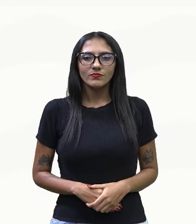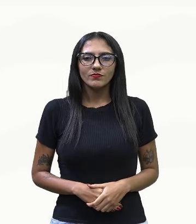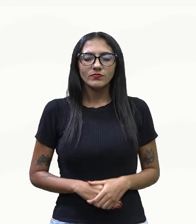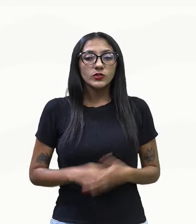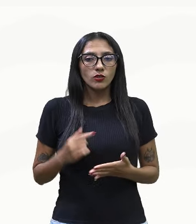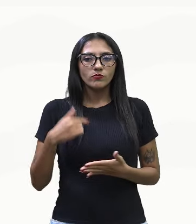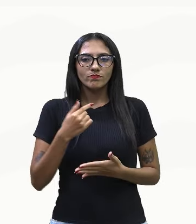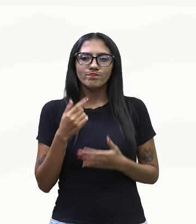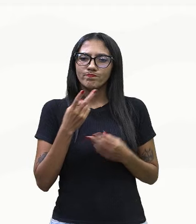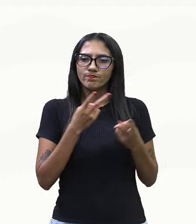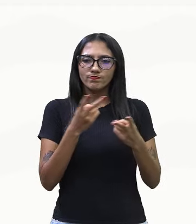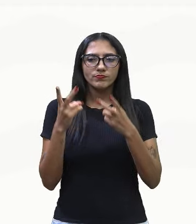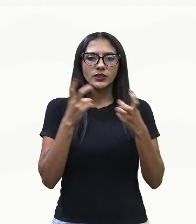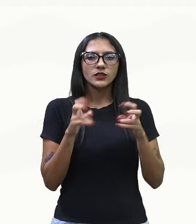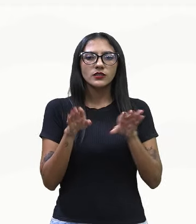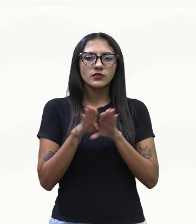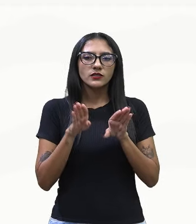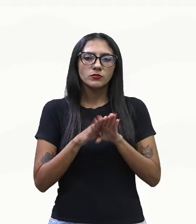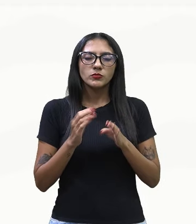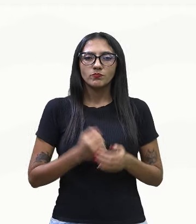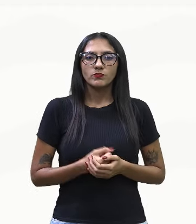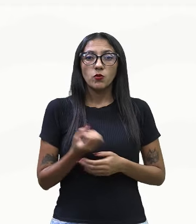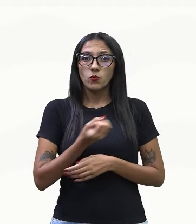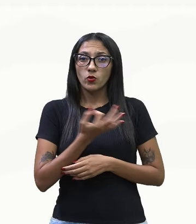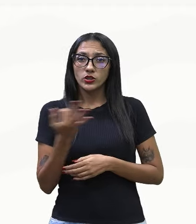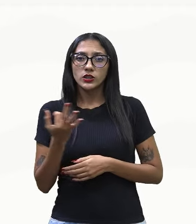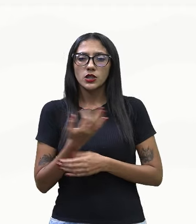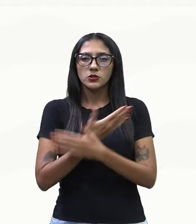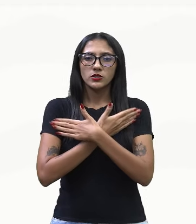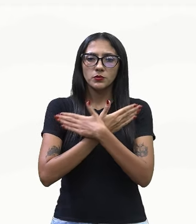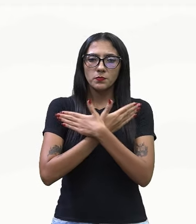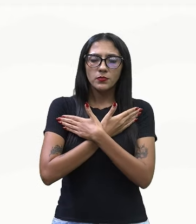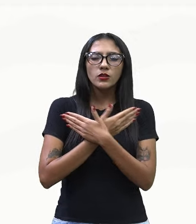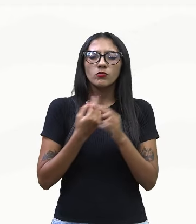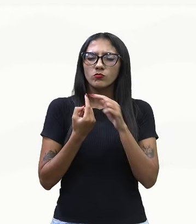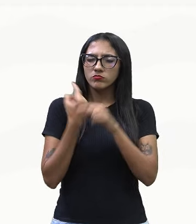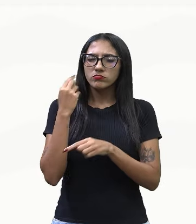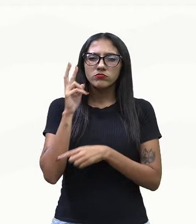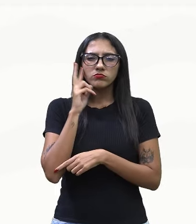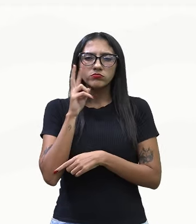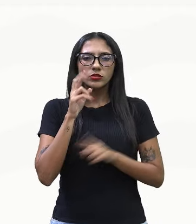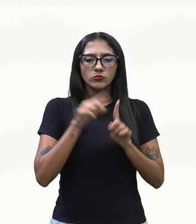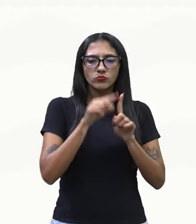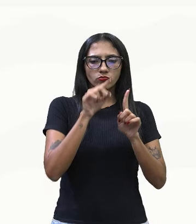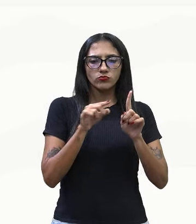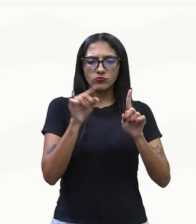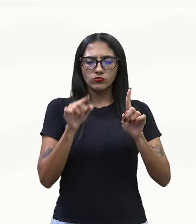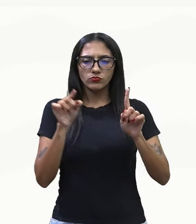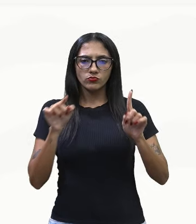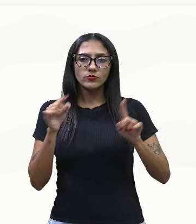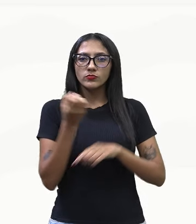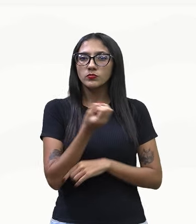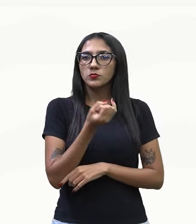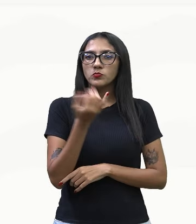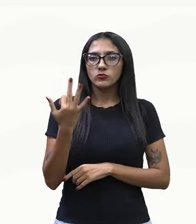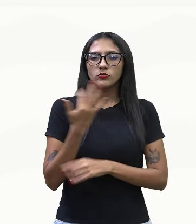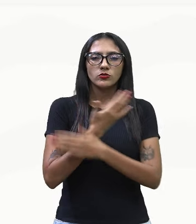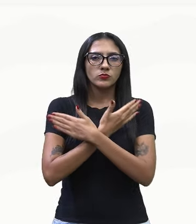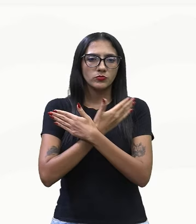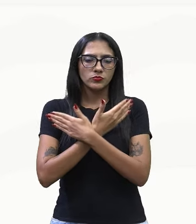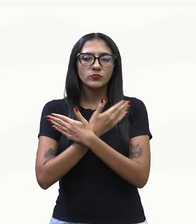queda aí não é no desemprego lá no gráfico de linhas quando a gente percebe que houve ali